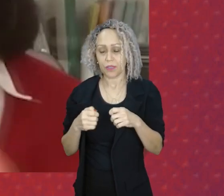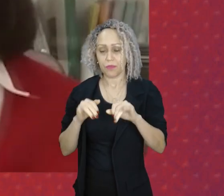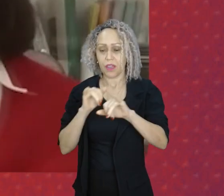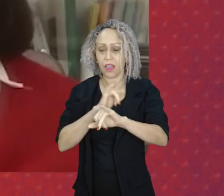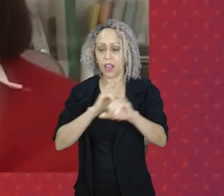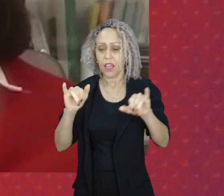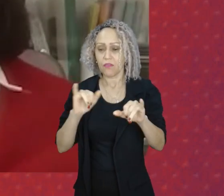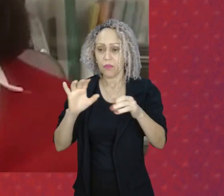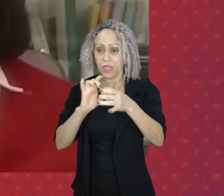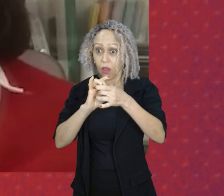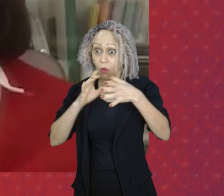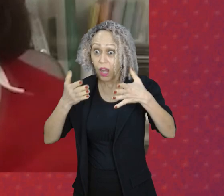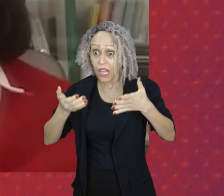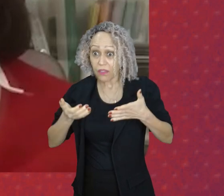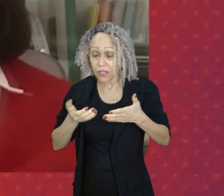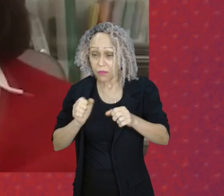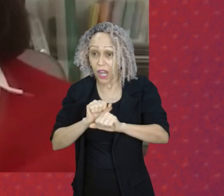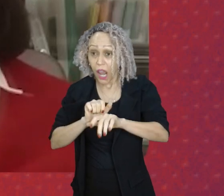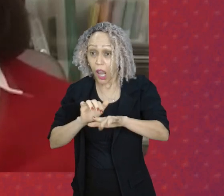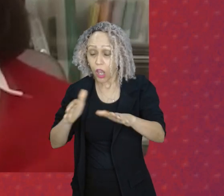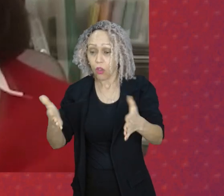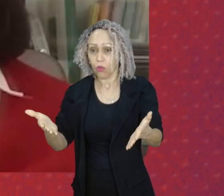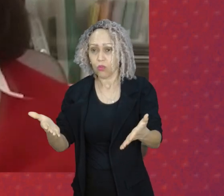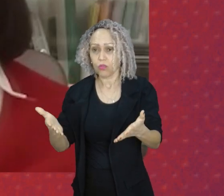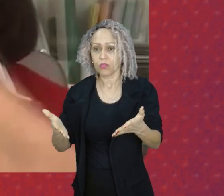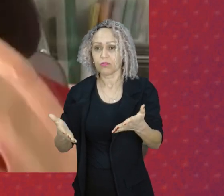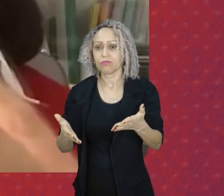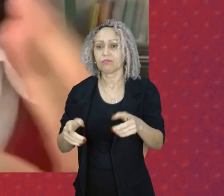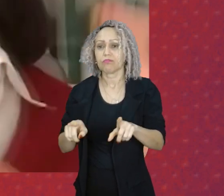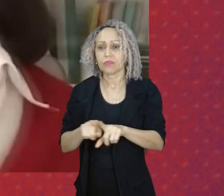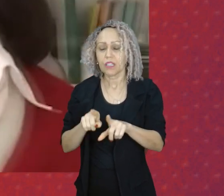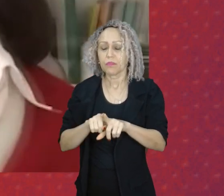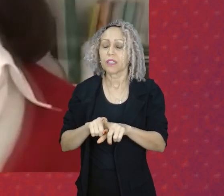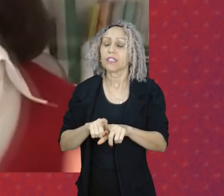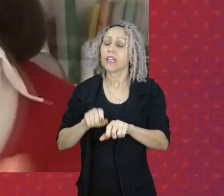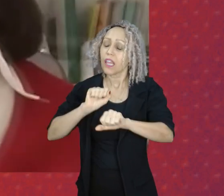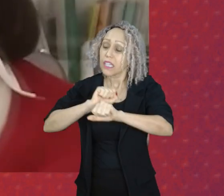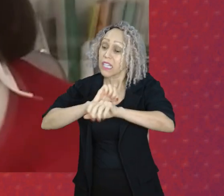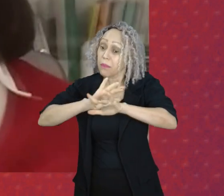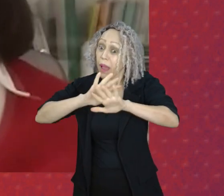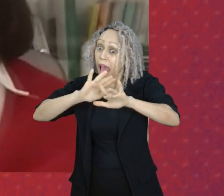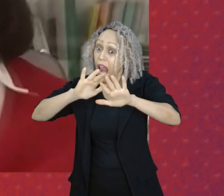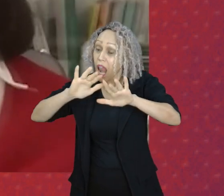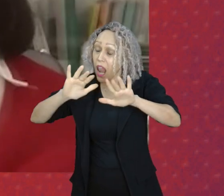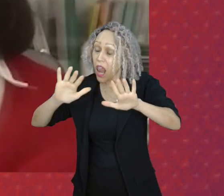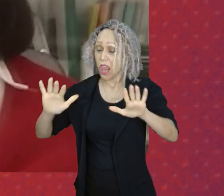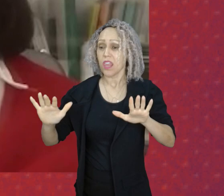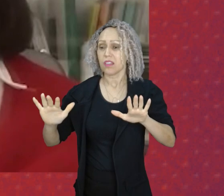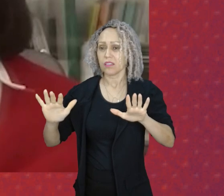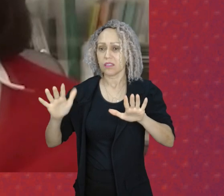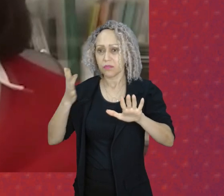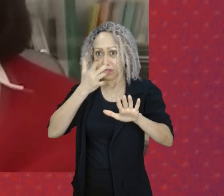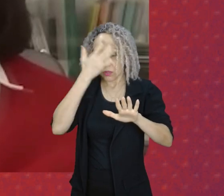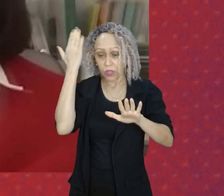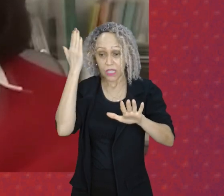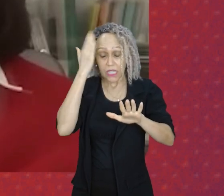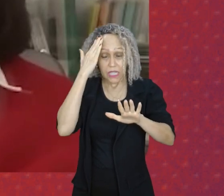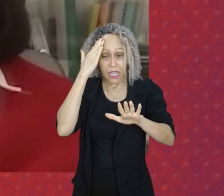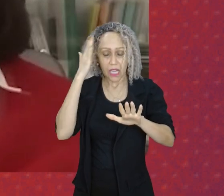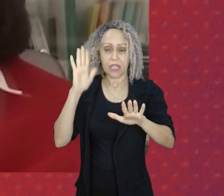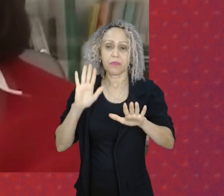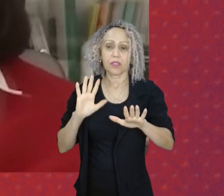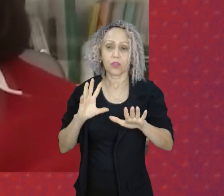informação, sem levar em consideração a transparência, e sem